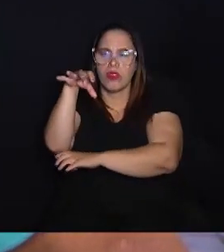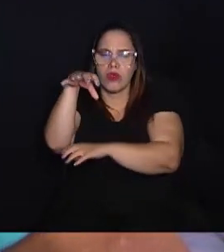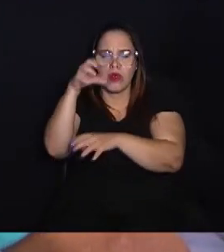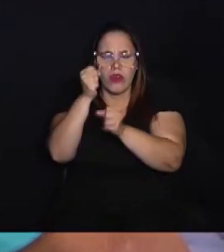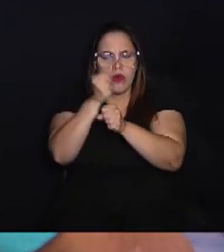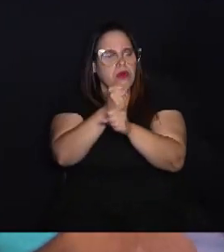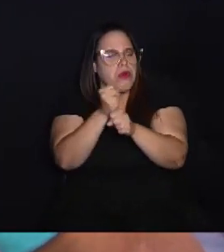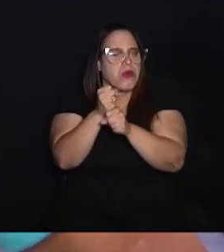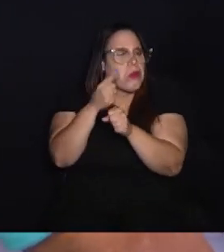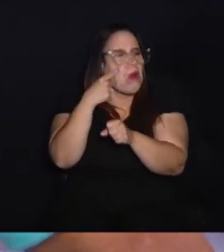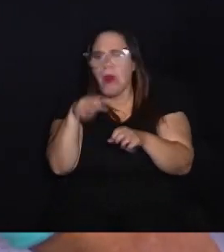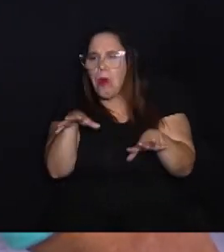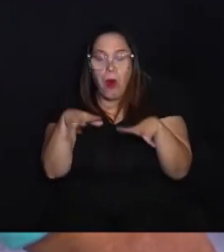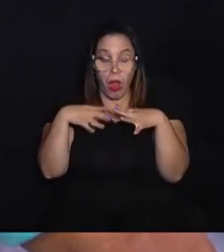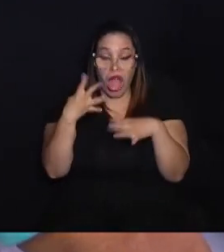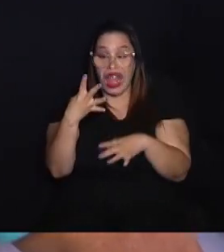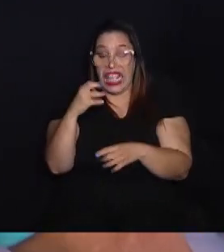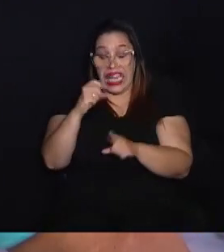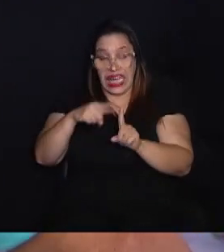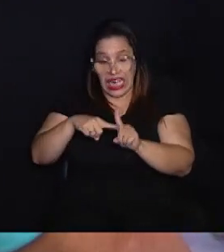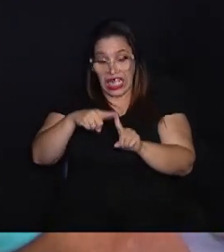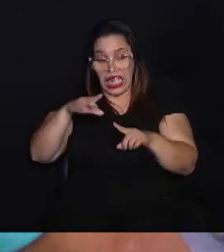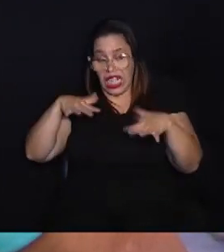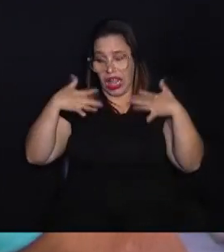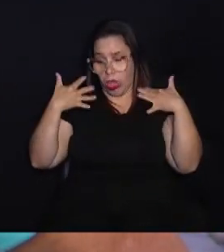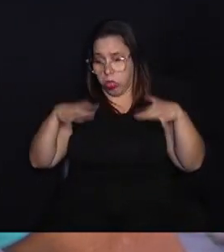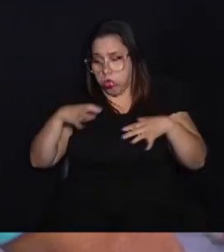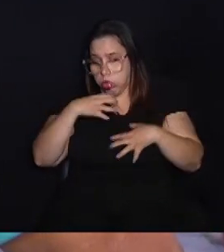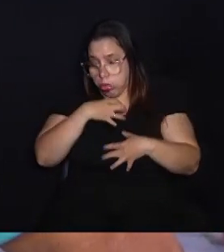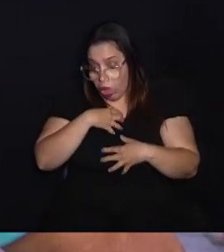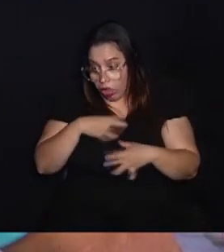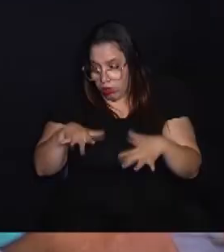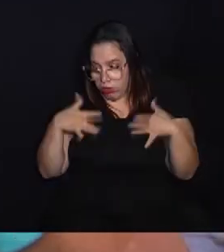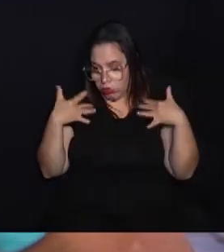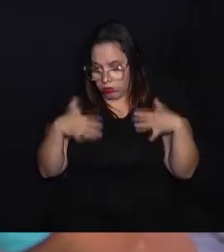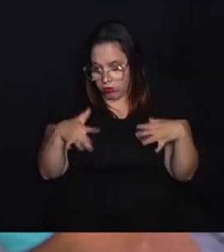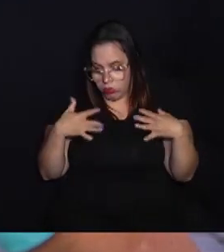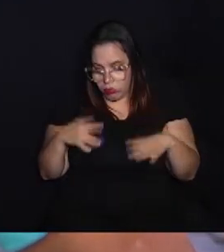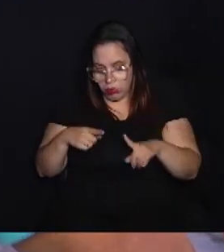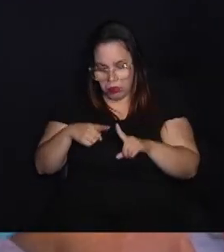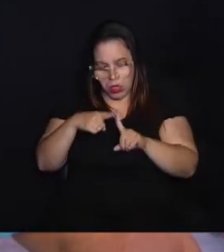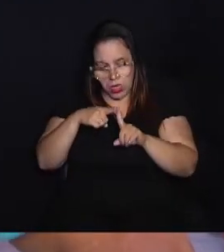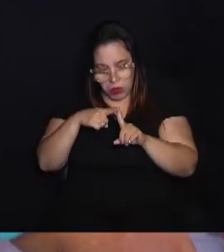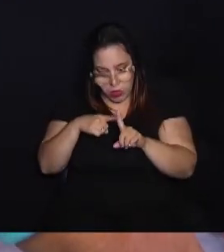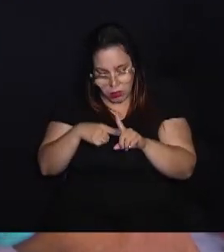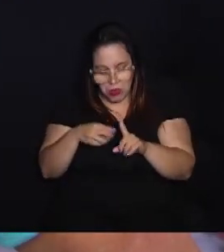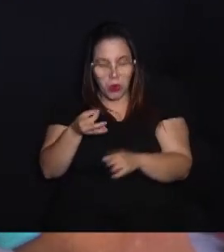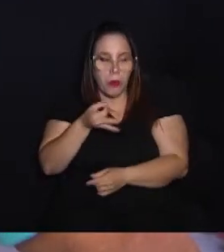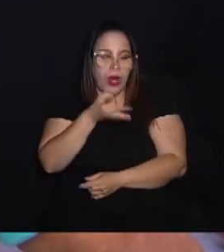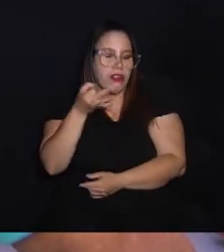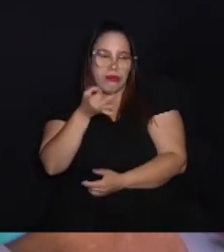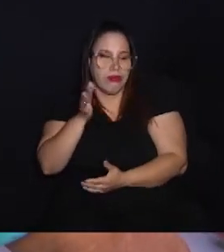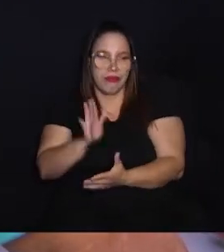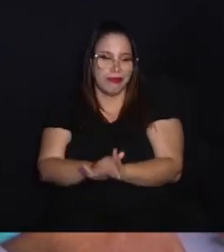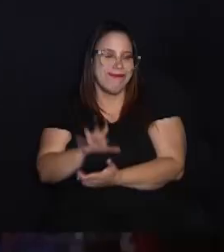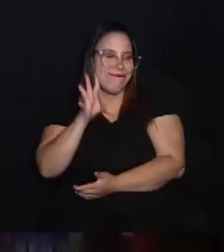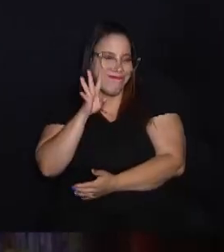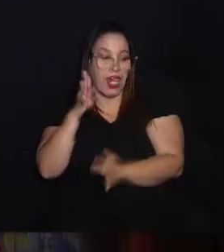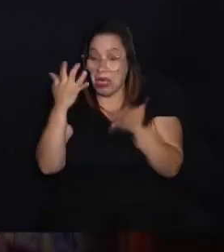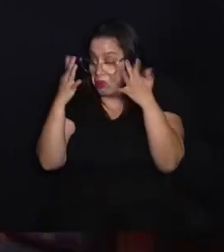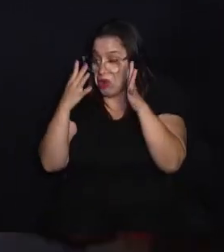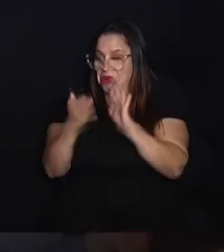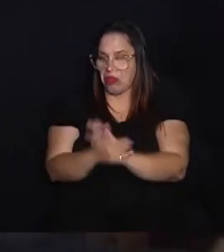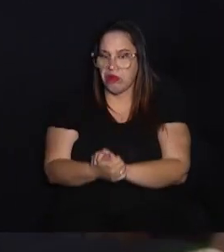surpresa. E está 40 graus, né? A sensação é que nós estamos com uma temperatura bem mais baixa, ficou maravilhoso. Legal, parabéns.